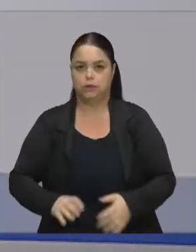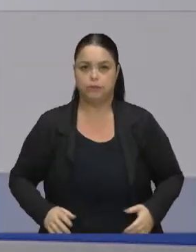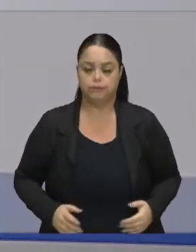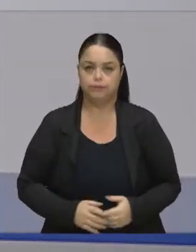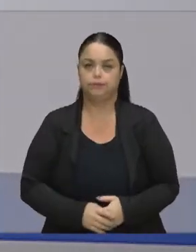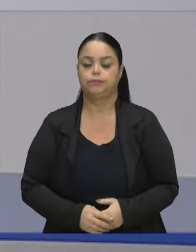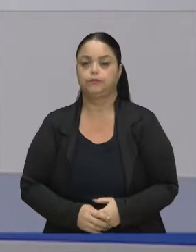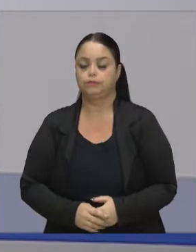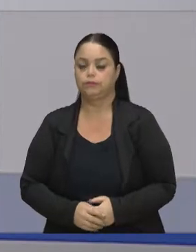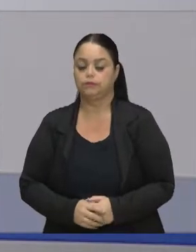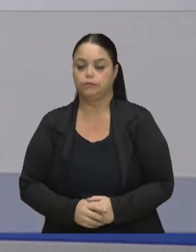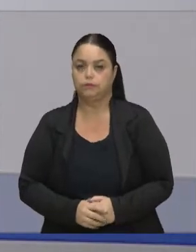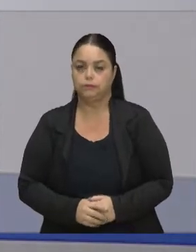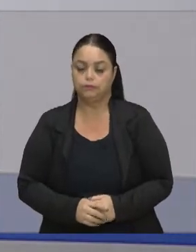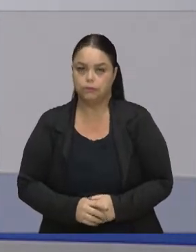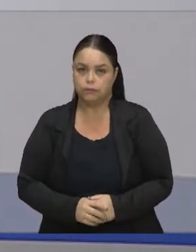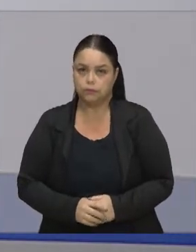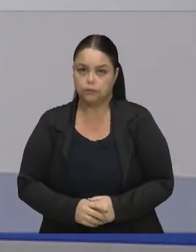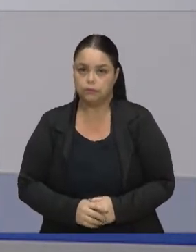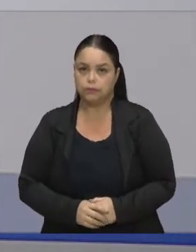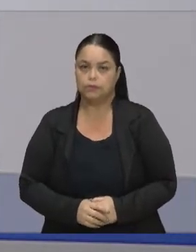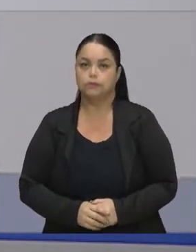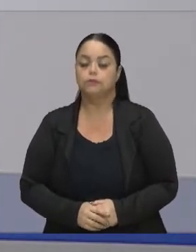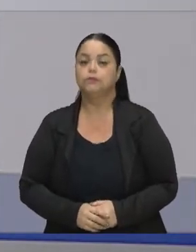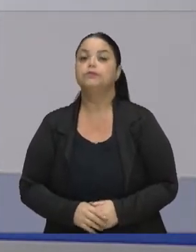unanimidade. E agora?